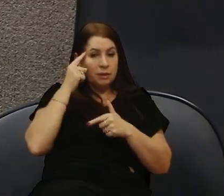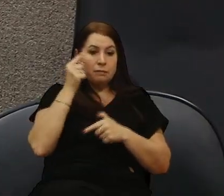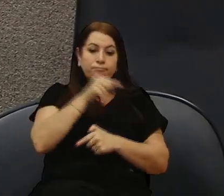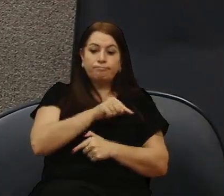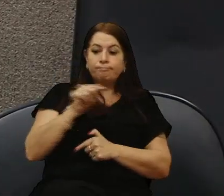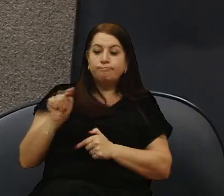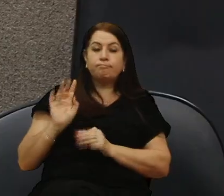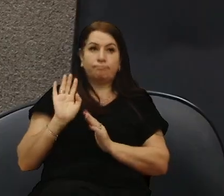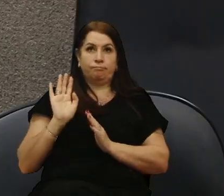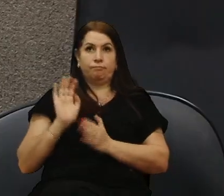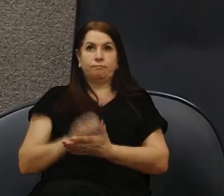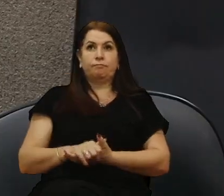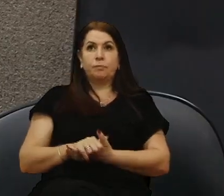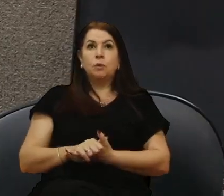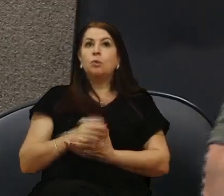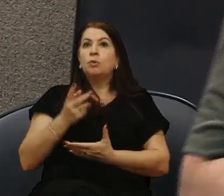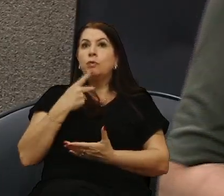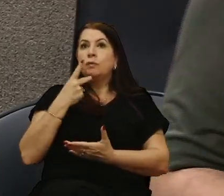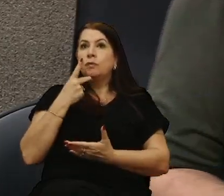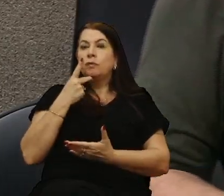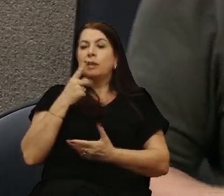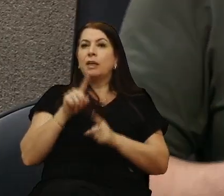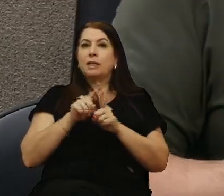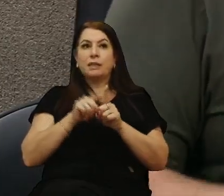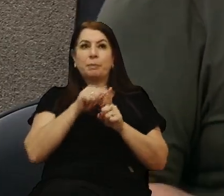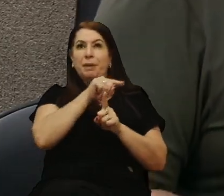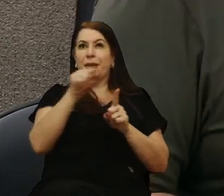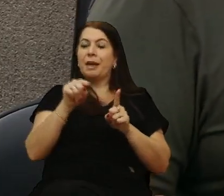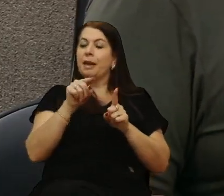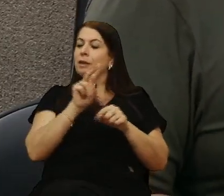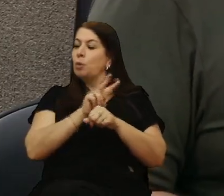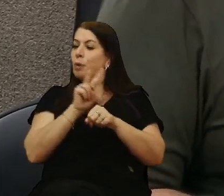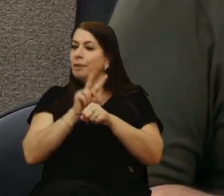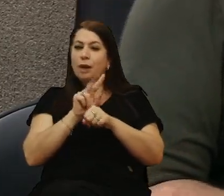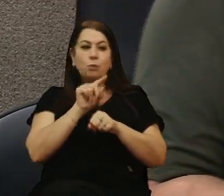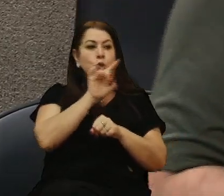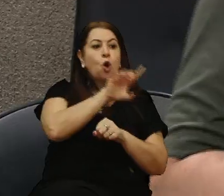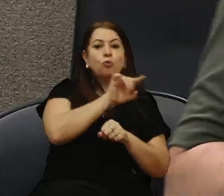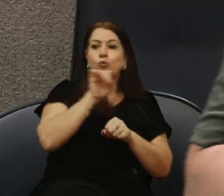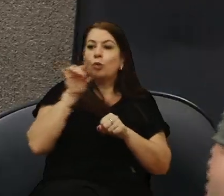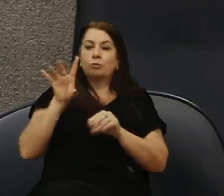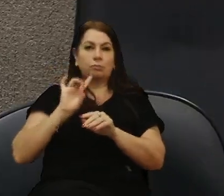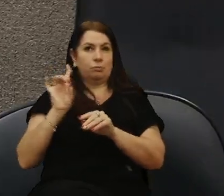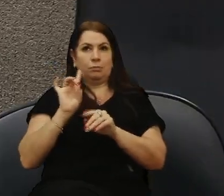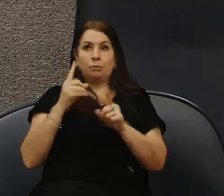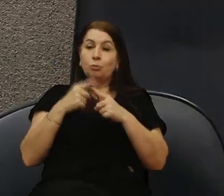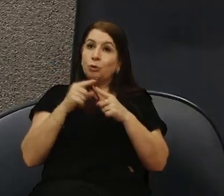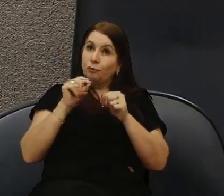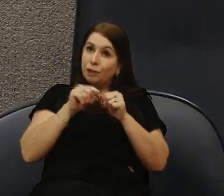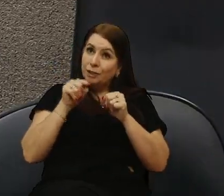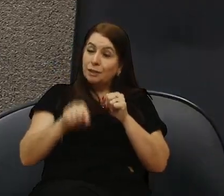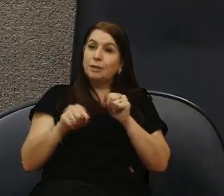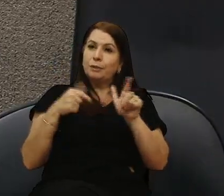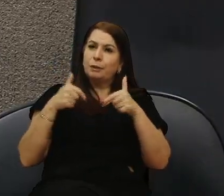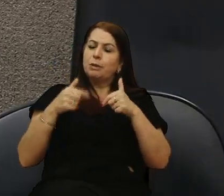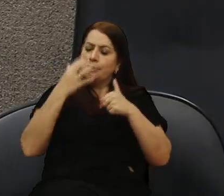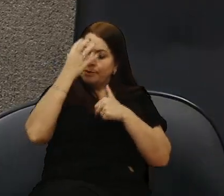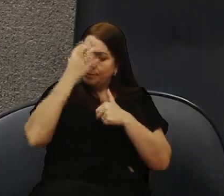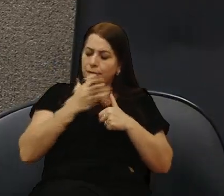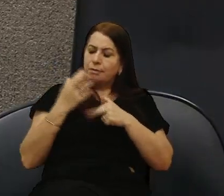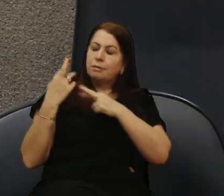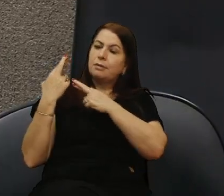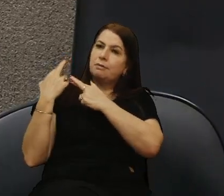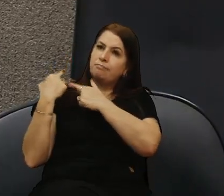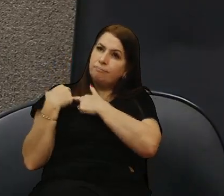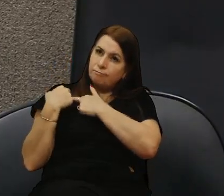lados. Então, quando se fala em proselitismo, a gente tem que ter cuidado. Porque o que se fez aqui é um trabalho sério,